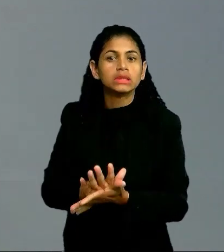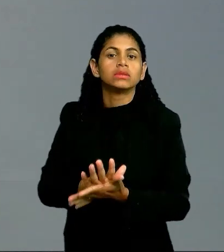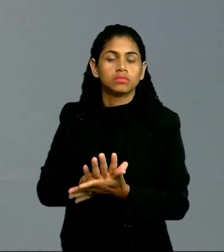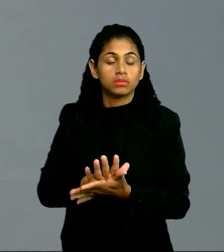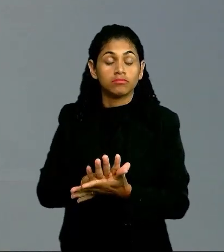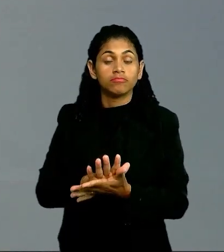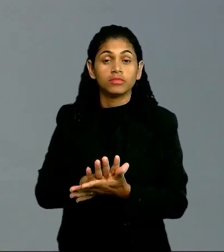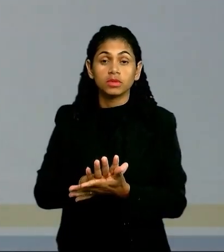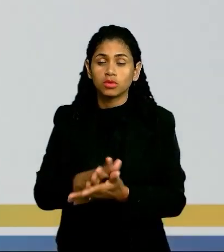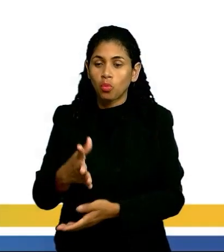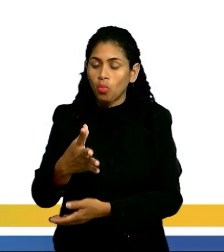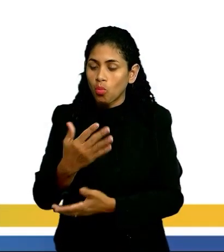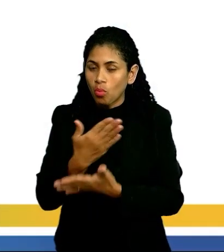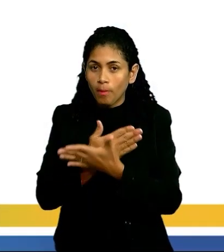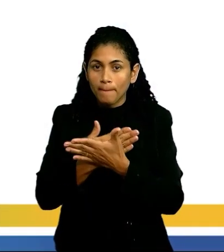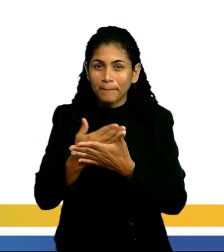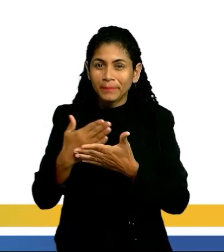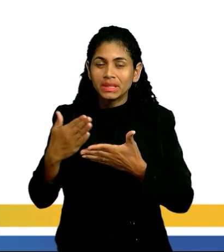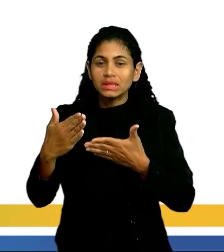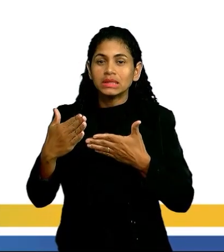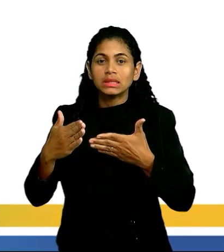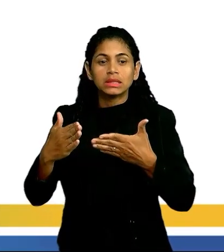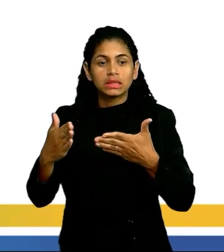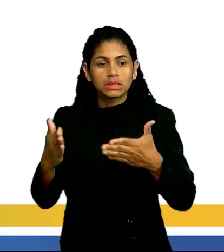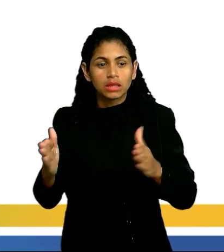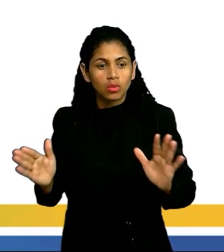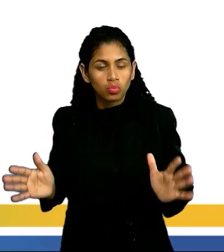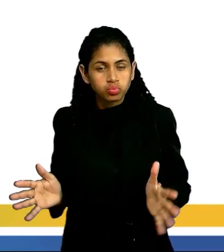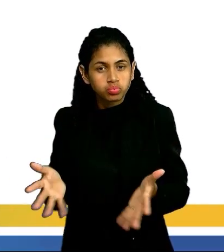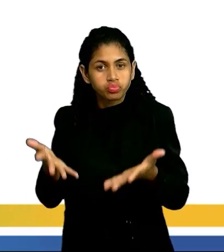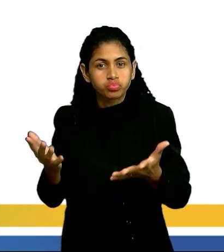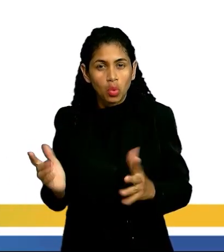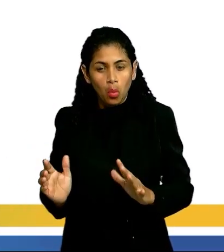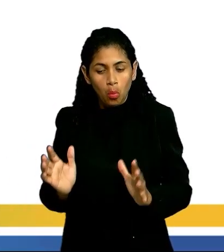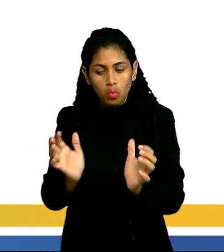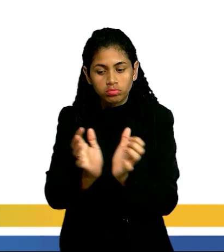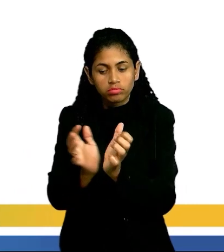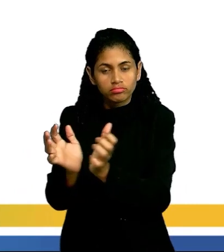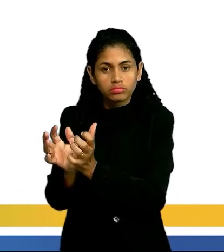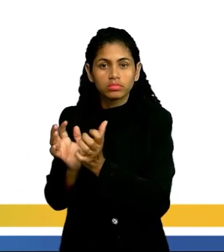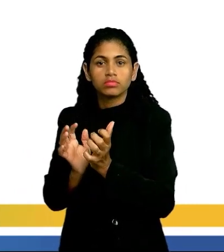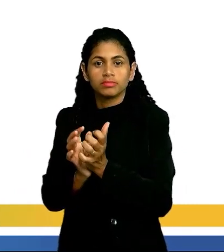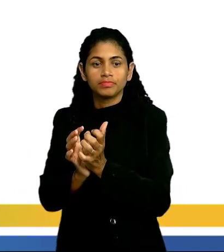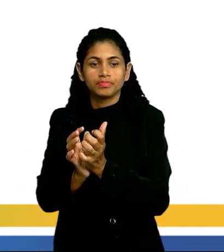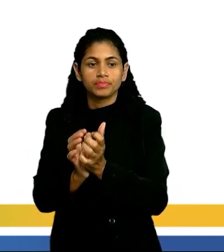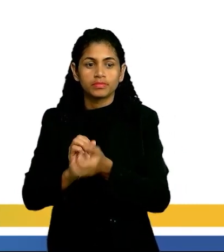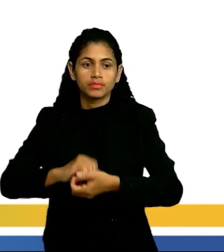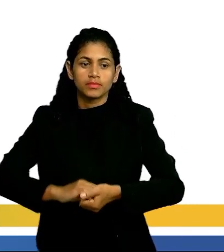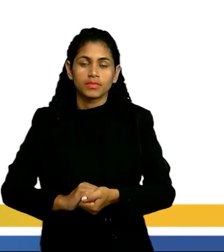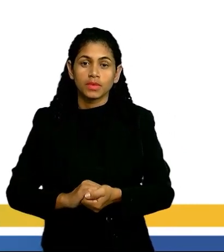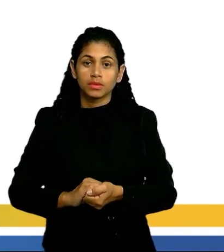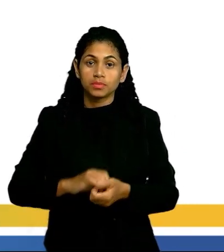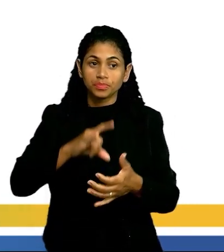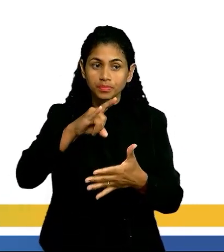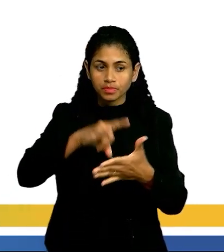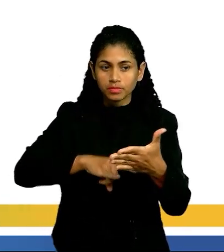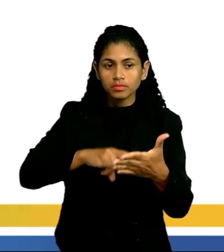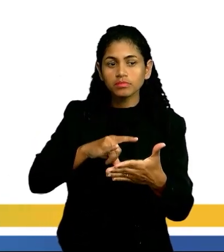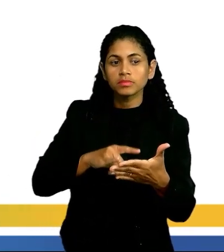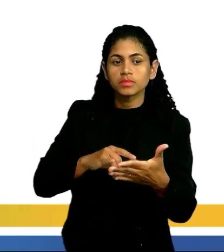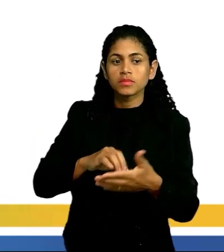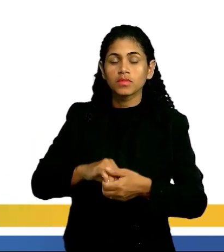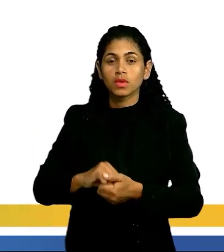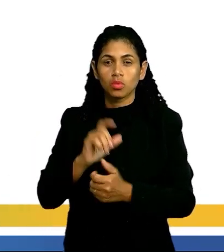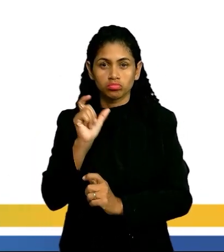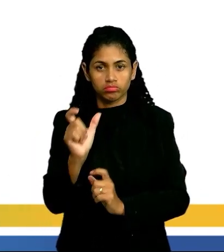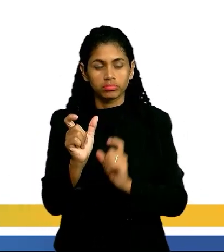ideologias supremacistas. O termo totalitarismo em si, ele vai ser lá referente à década de